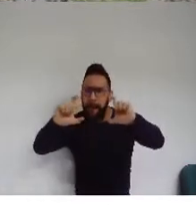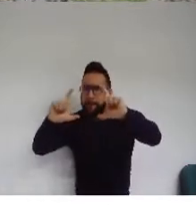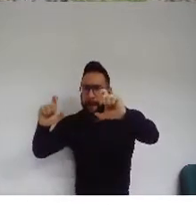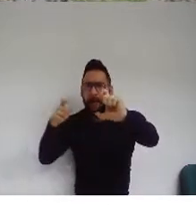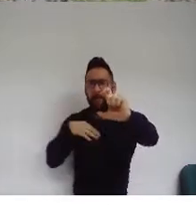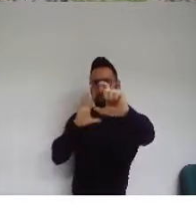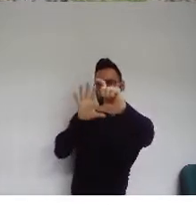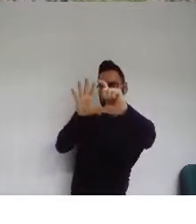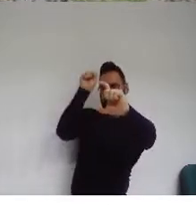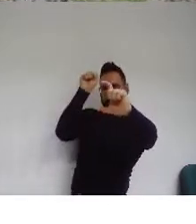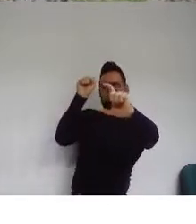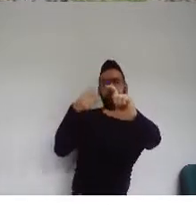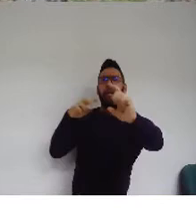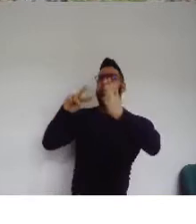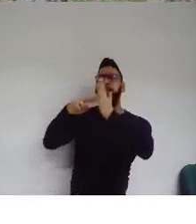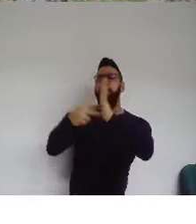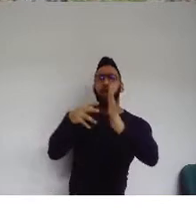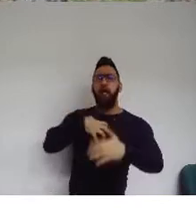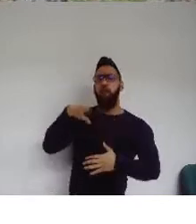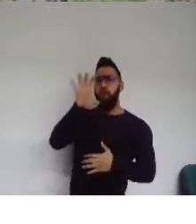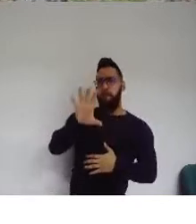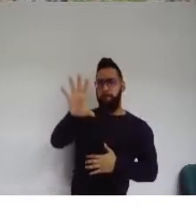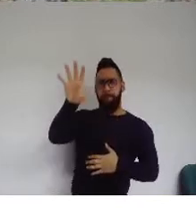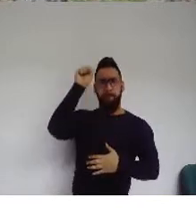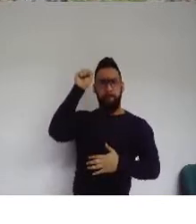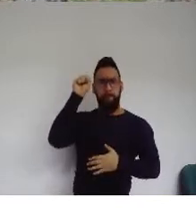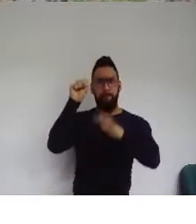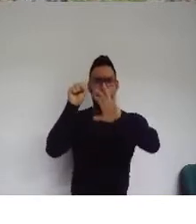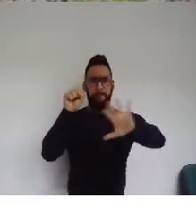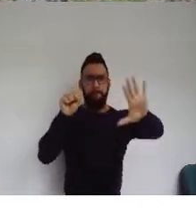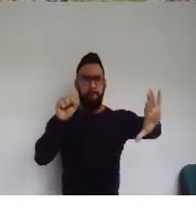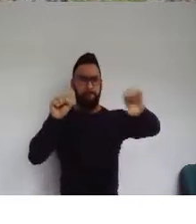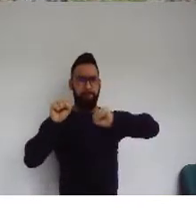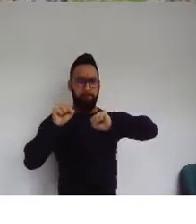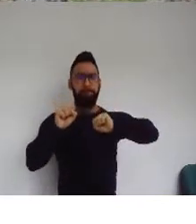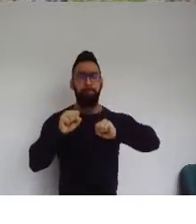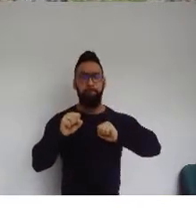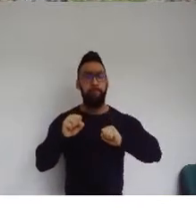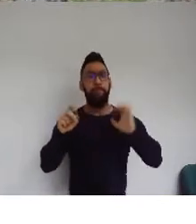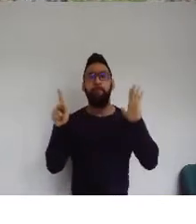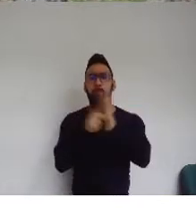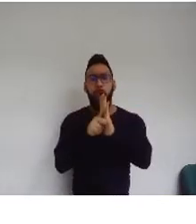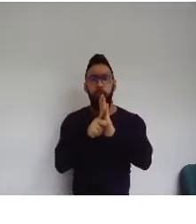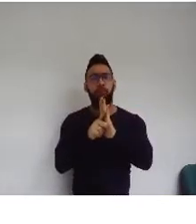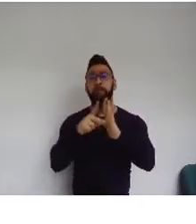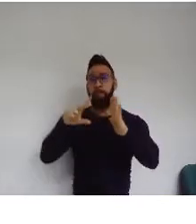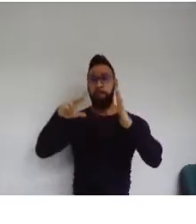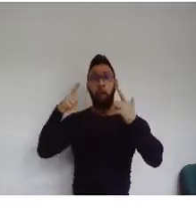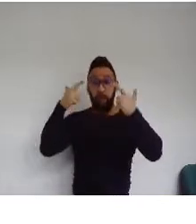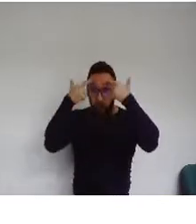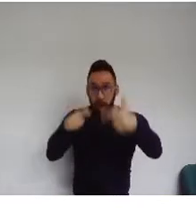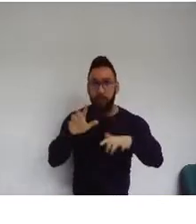sentidos escalares sobre a paisagem semiótica. Na foto 2,